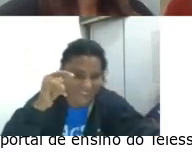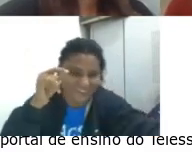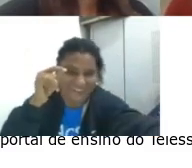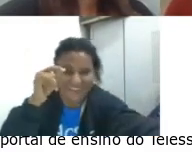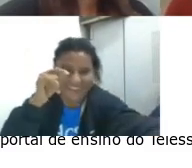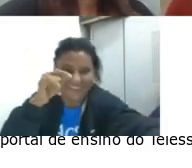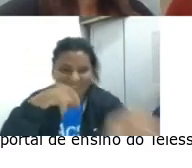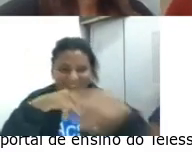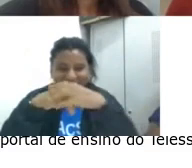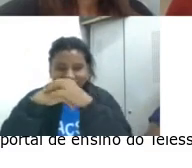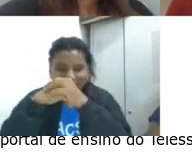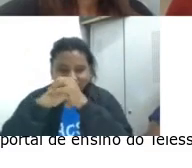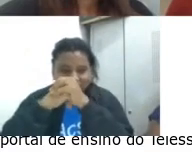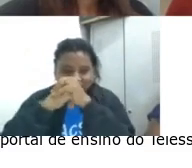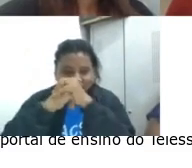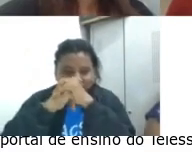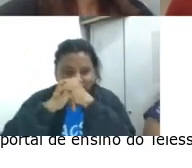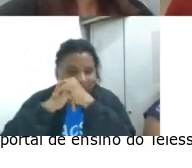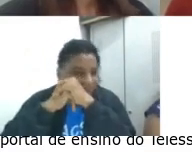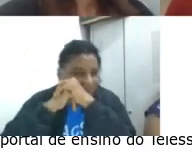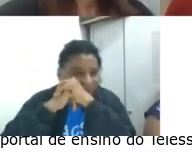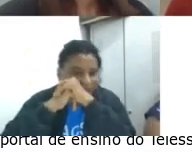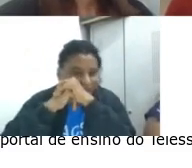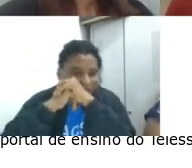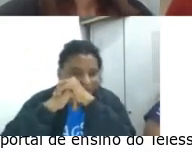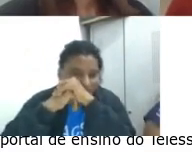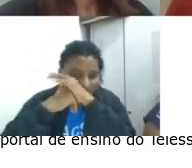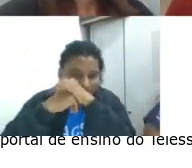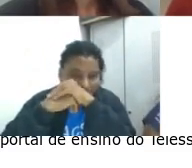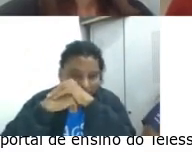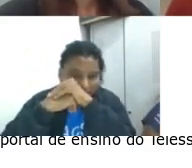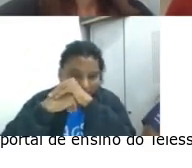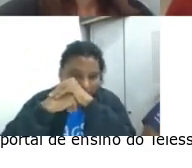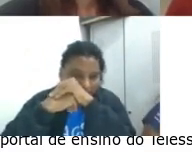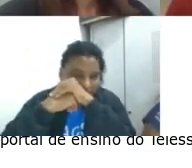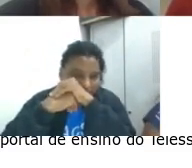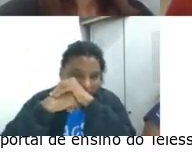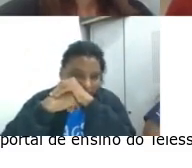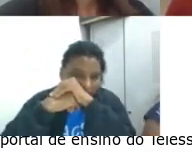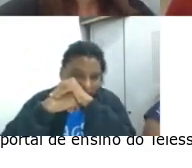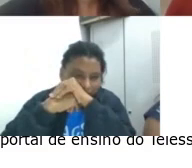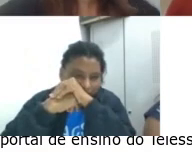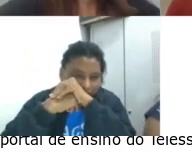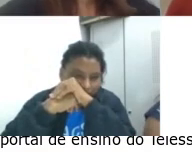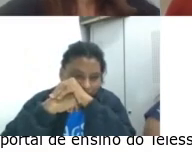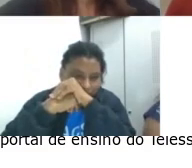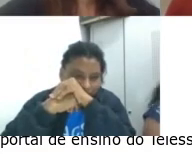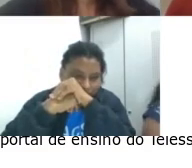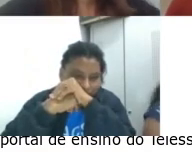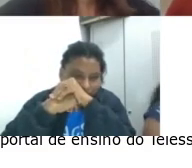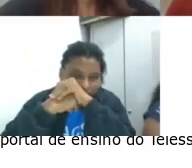com esse retorno a gente continuar acreditando que é possível e que a gente faz uma atenção primária como ninguém